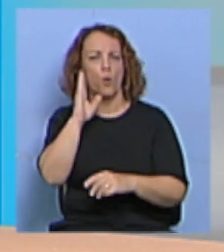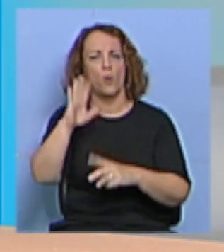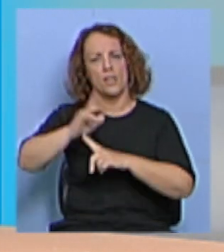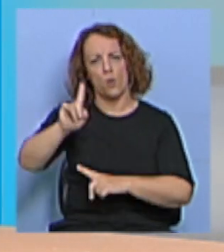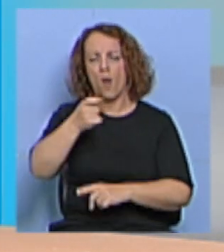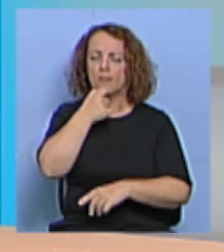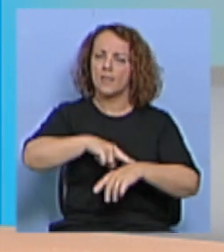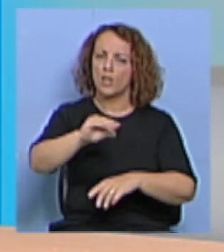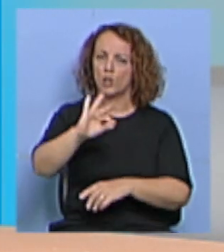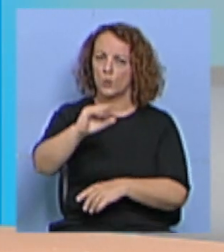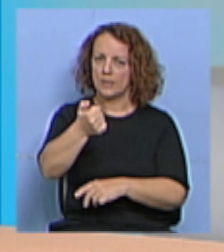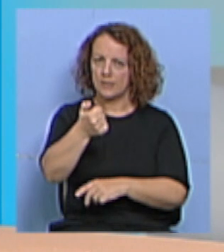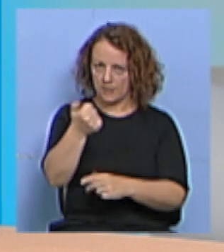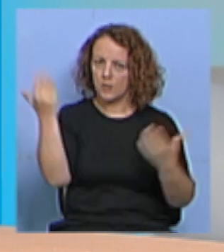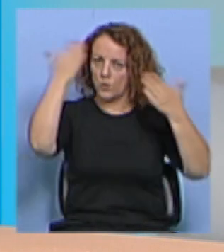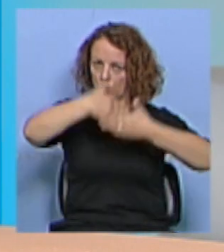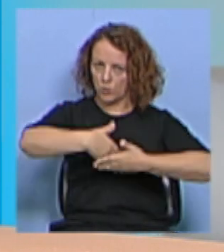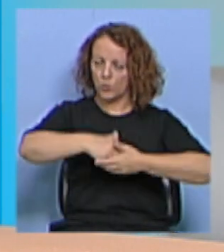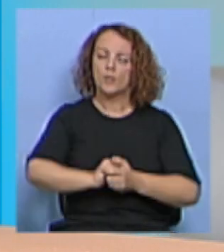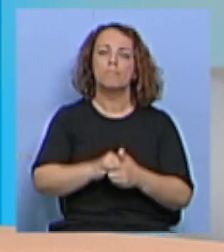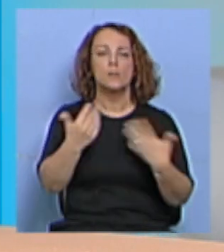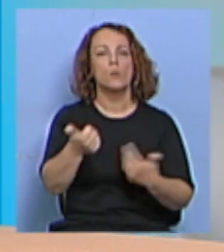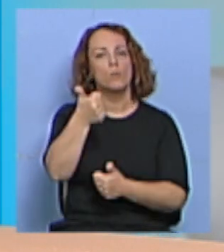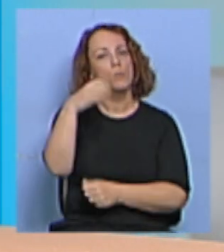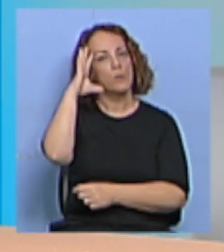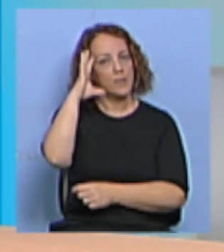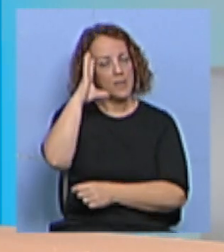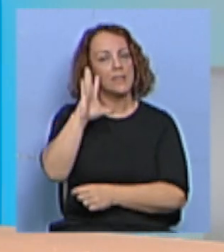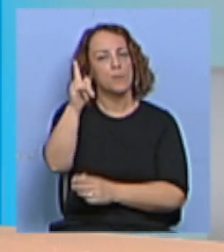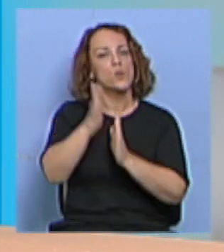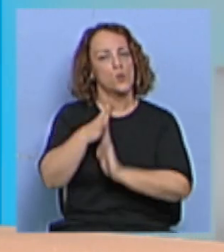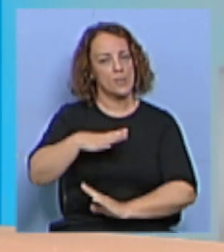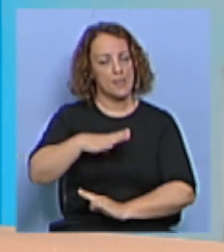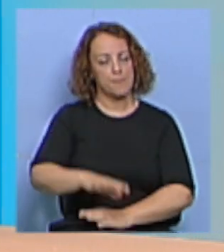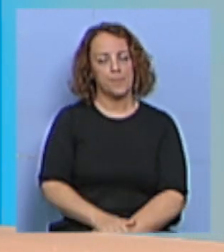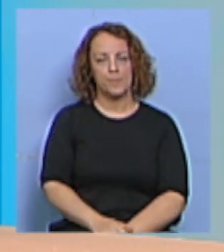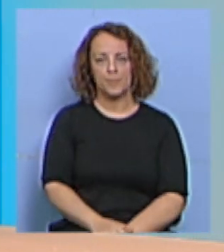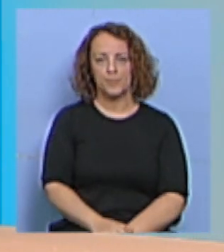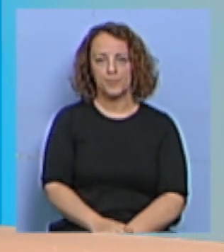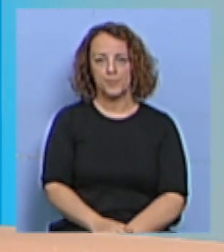forem a 22h45. Tenha então uma muito boa tarde e até amanhã, se Deus quiser.